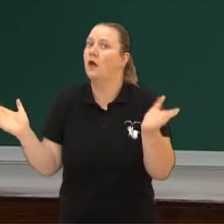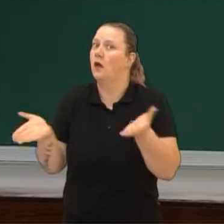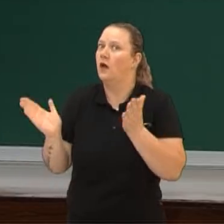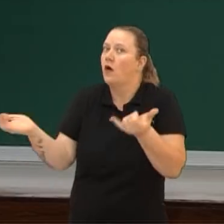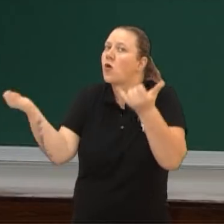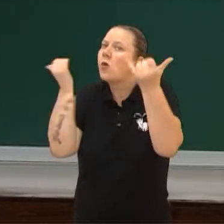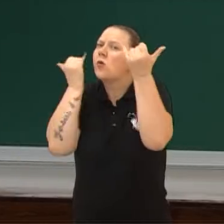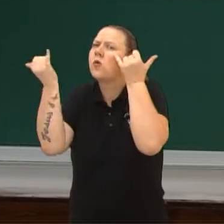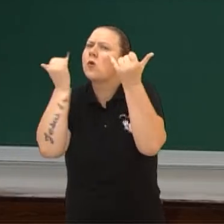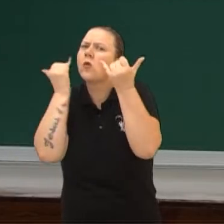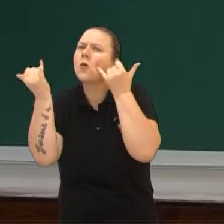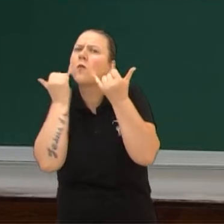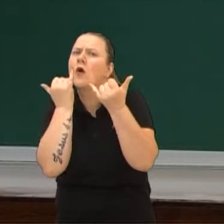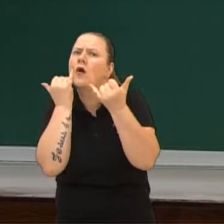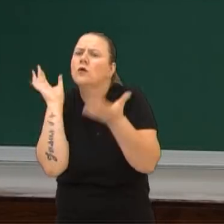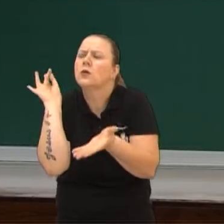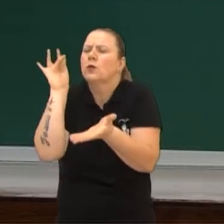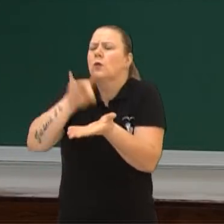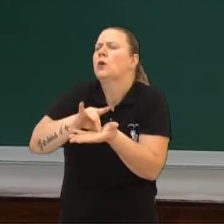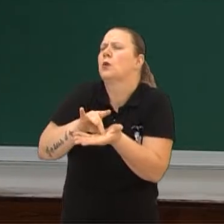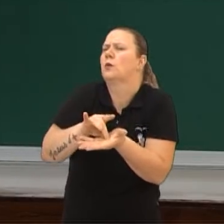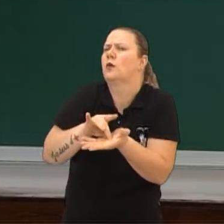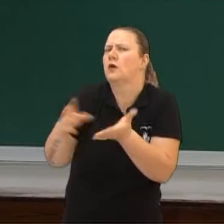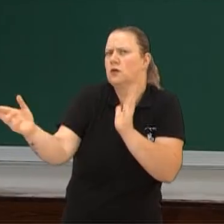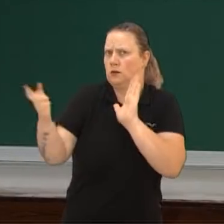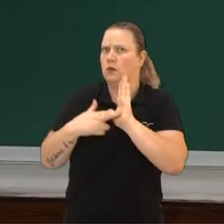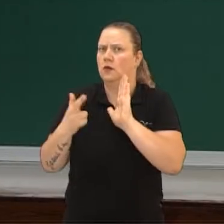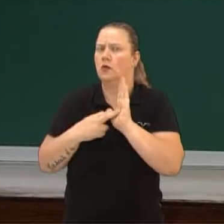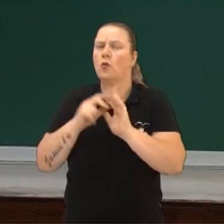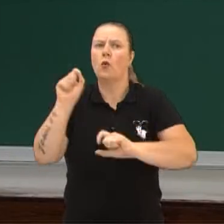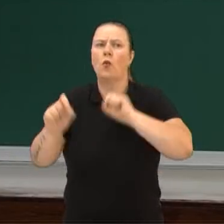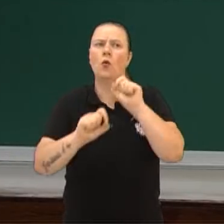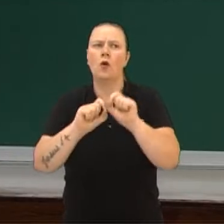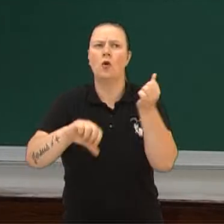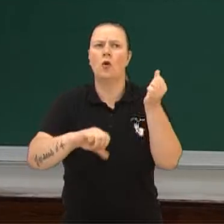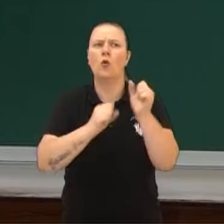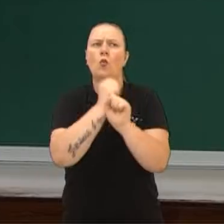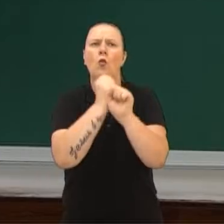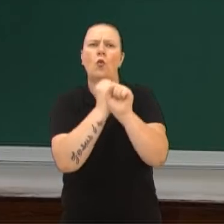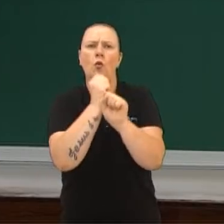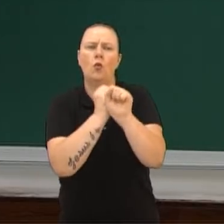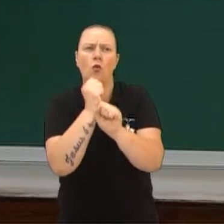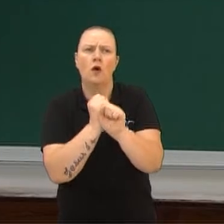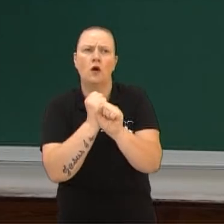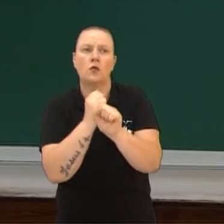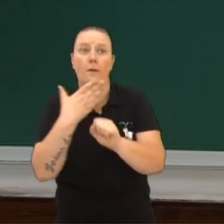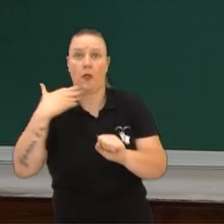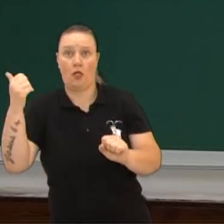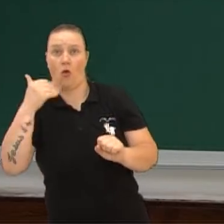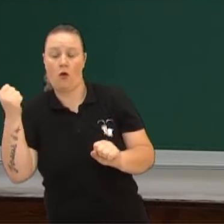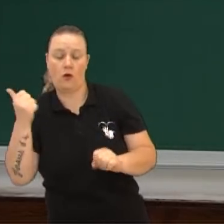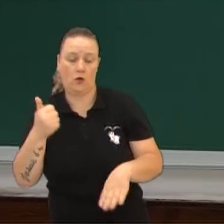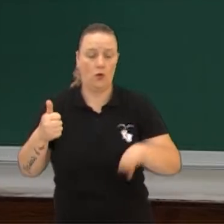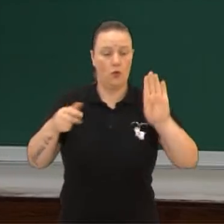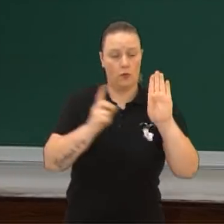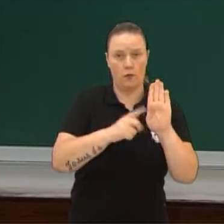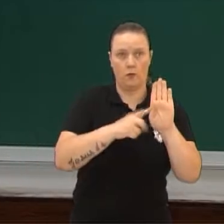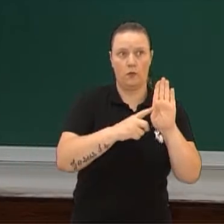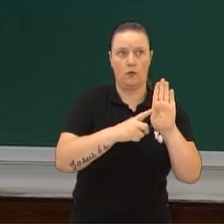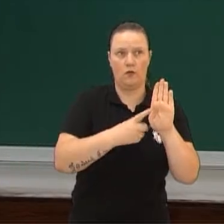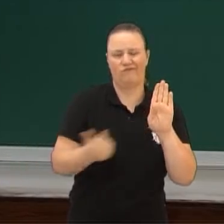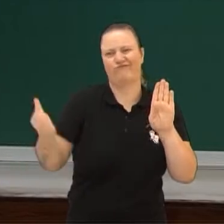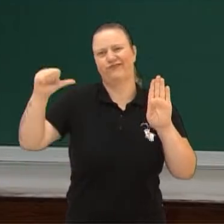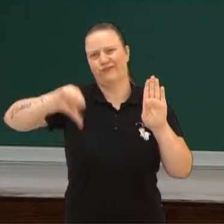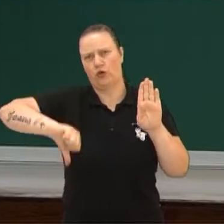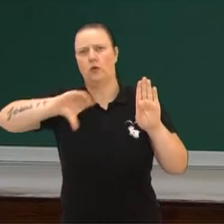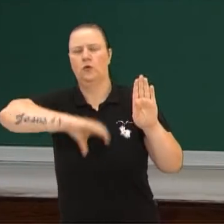só, qual ano foi melhor avaliado em matemática? Qual ano foi o pior avaliado em português?